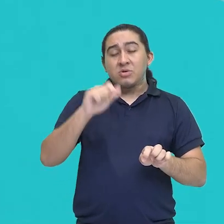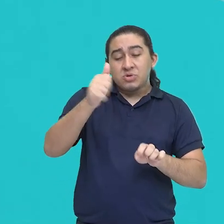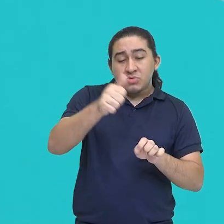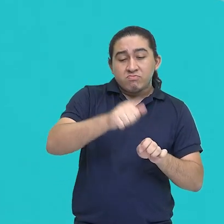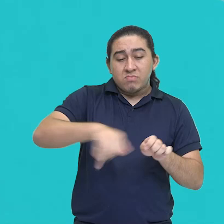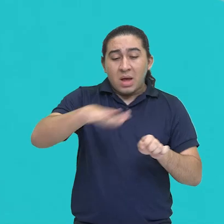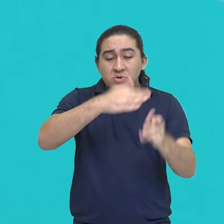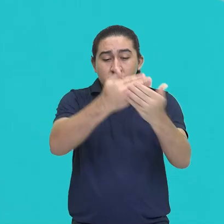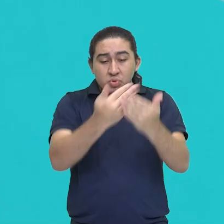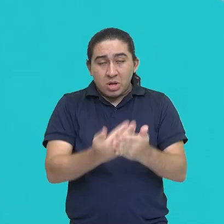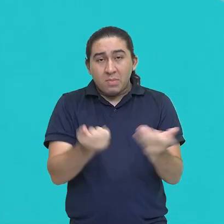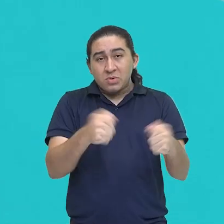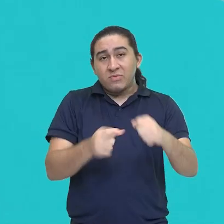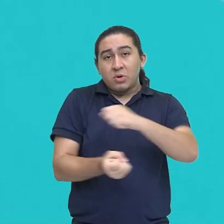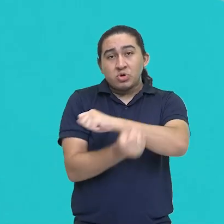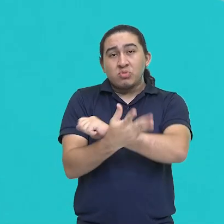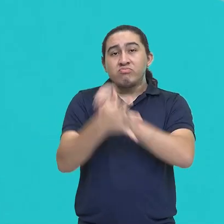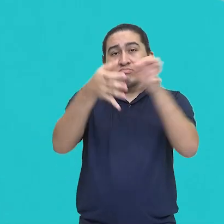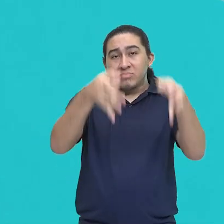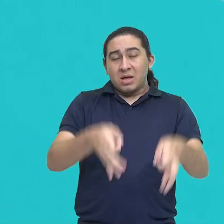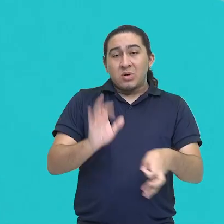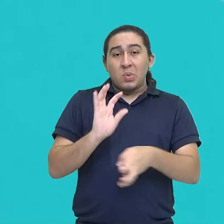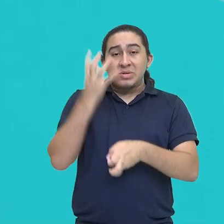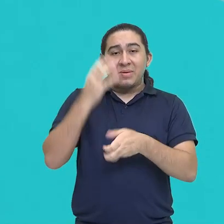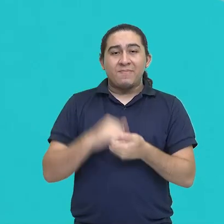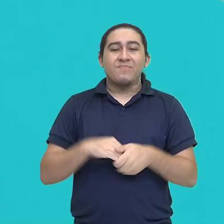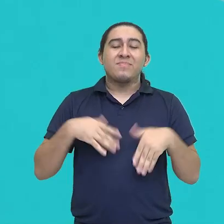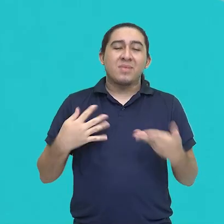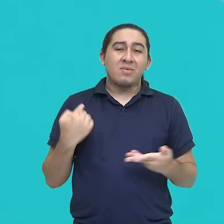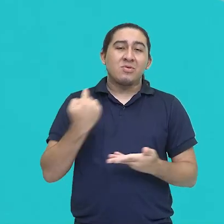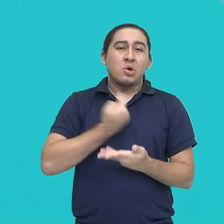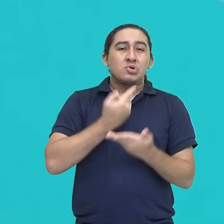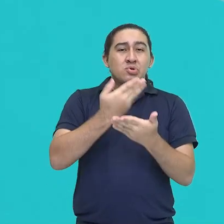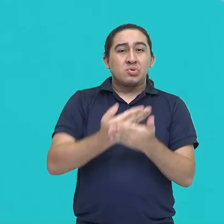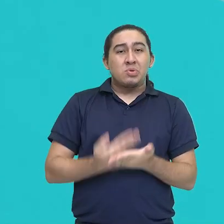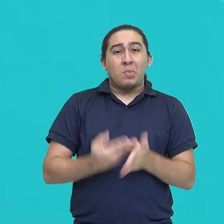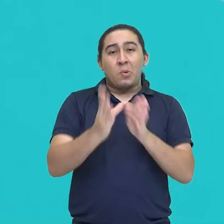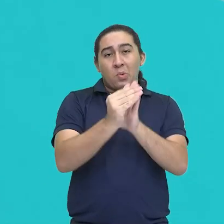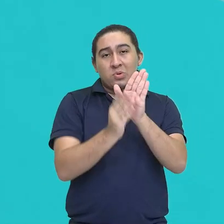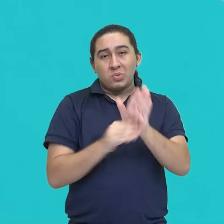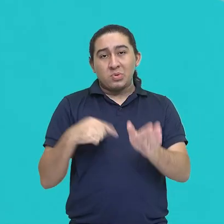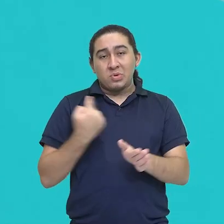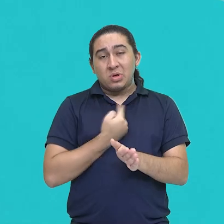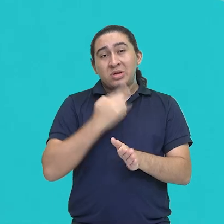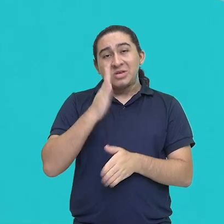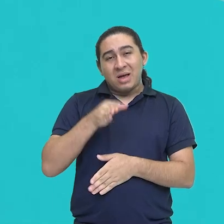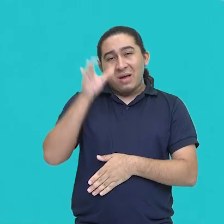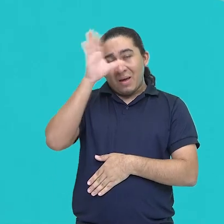essa projeção aconteça. Então, nós revisitamos os conteúdos que